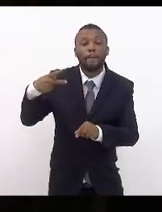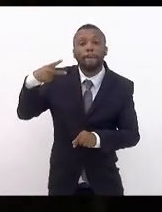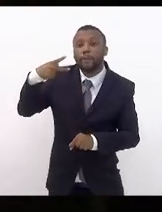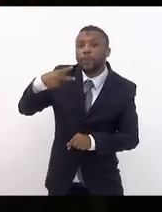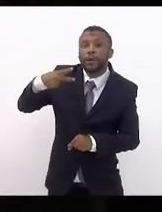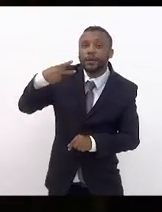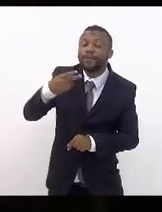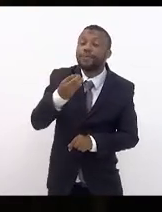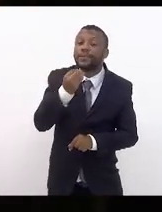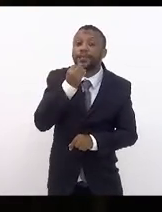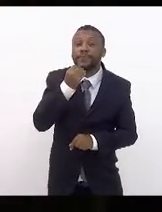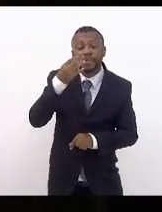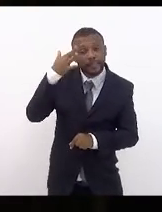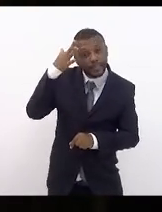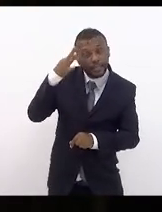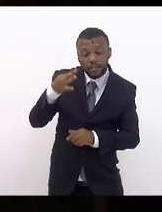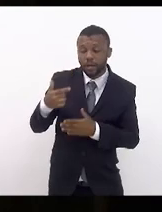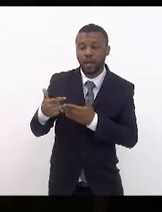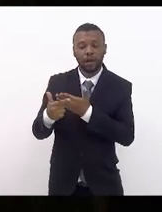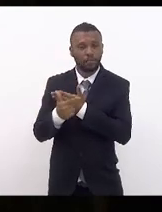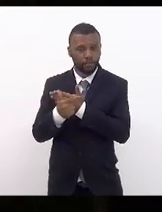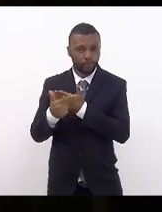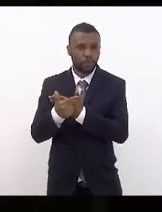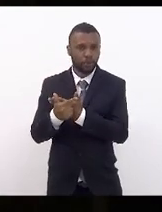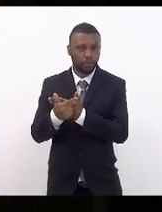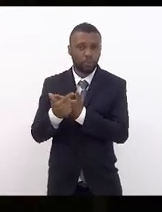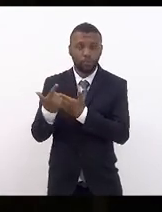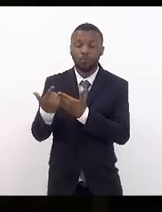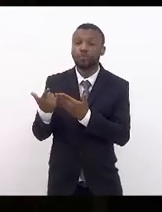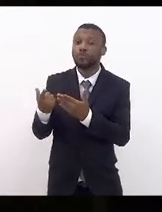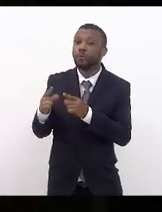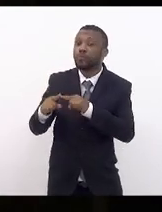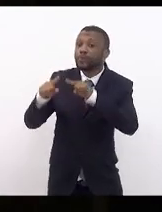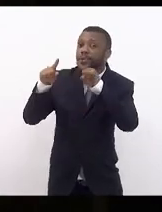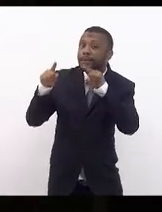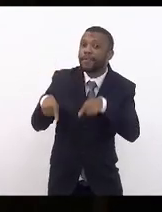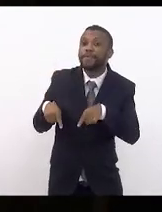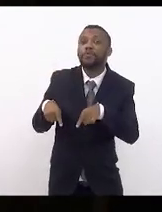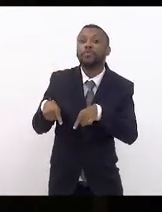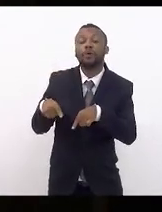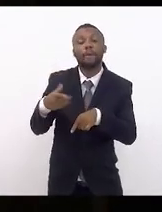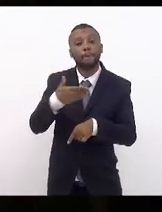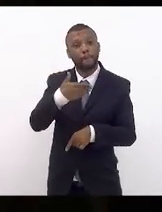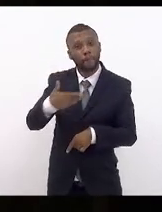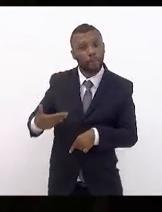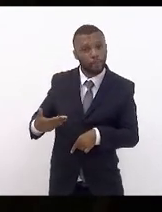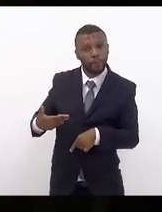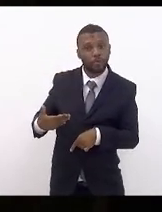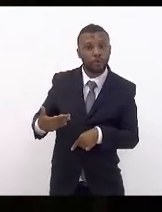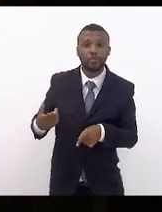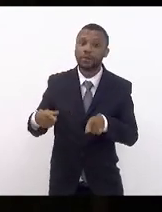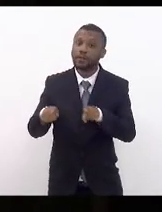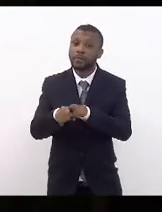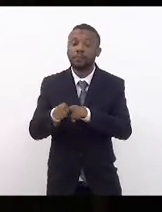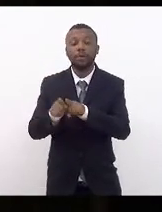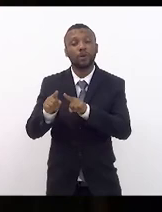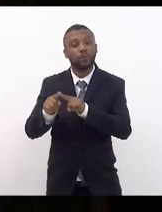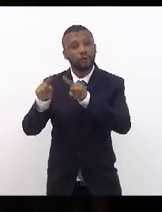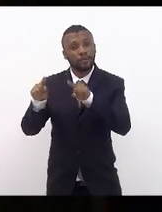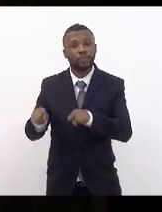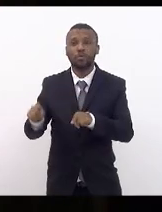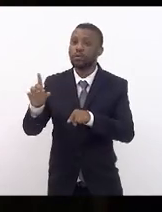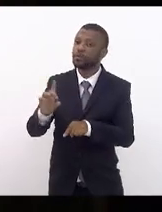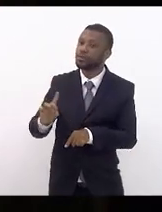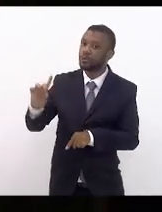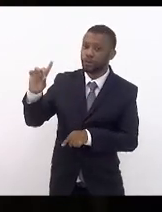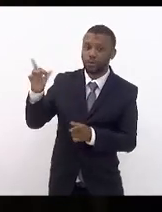devia entender a sua função como de um servidor público e um servidor de Deus.